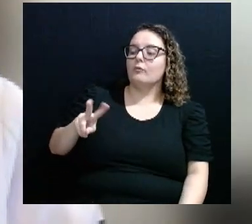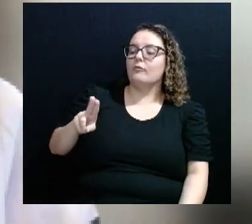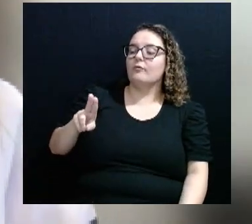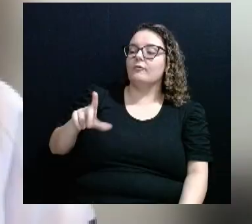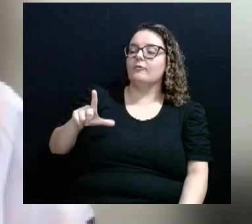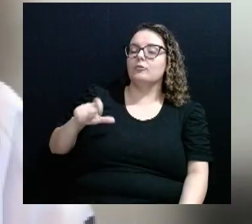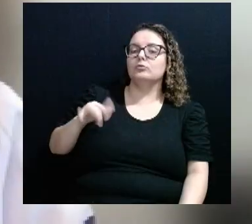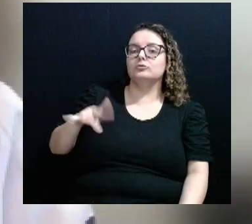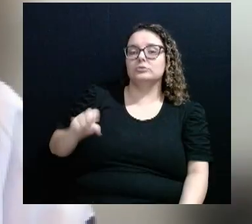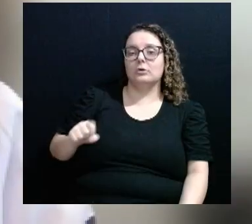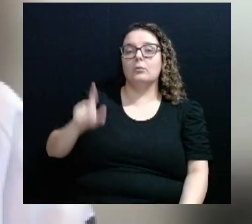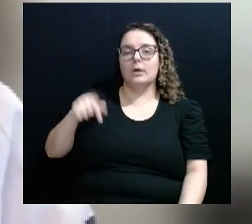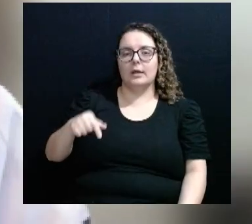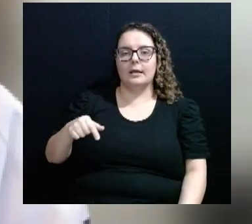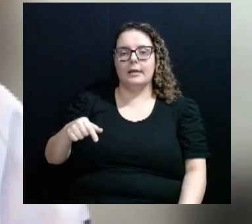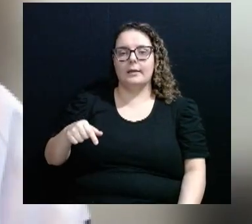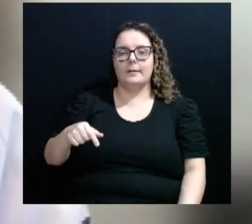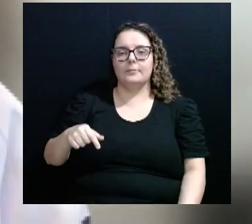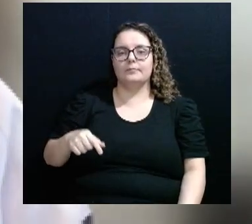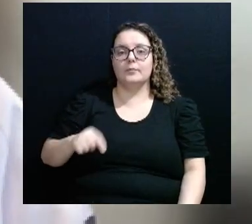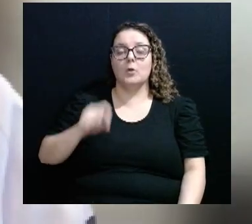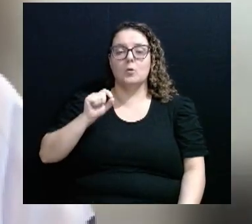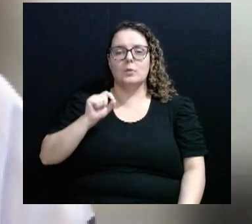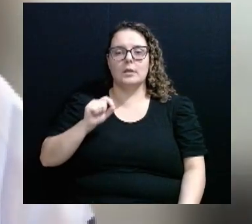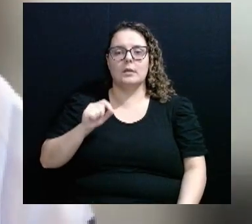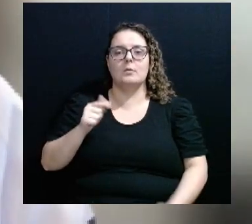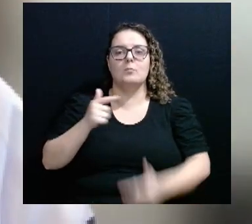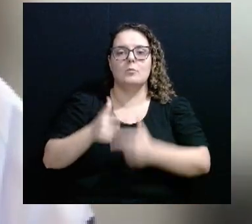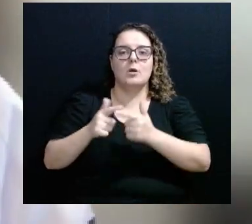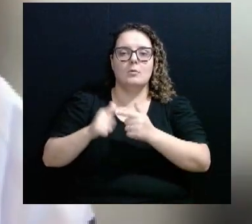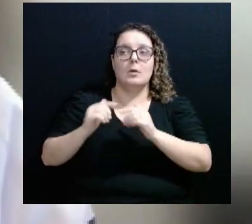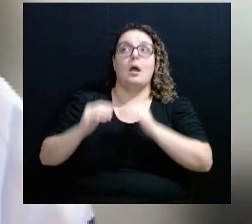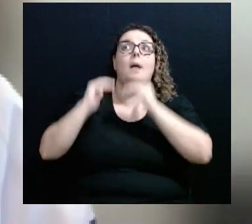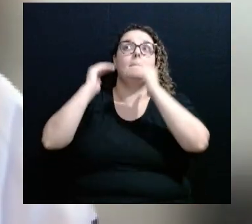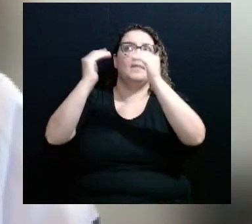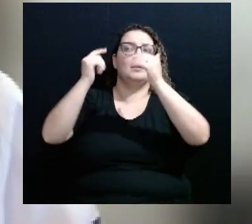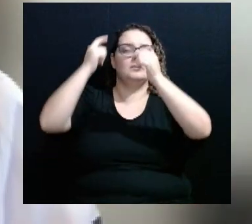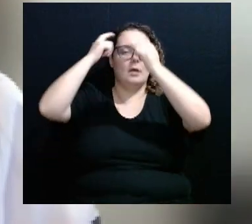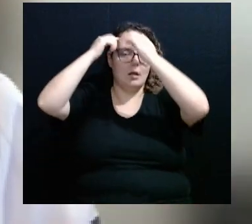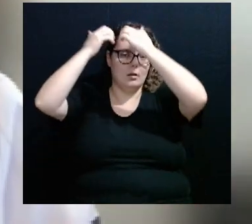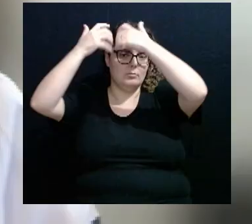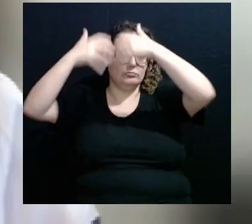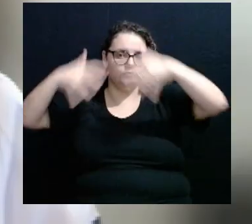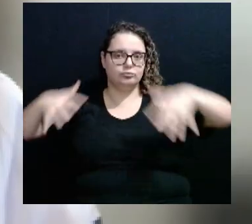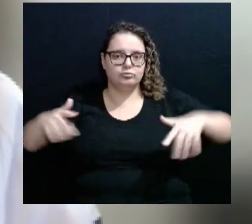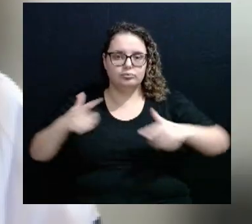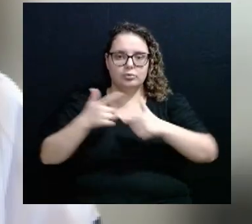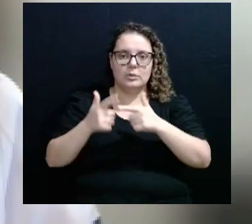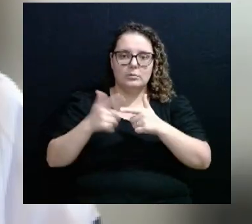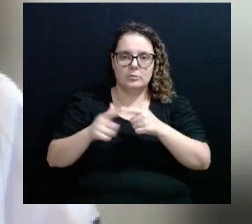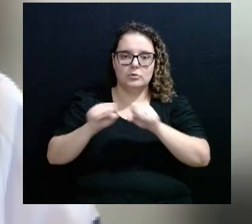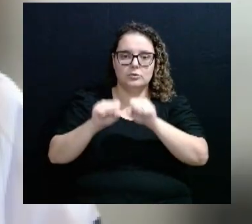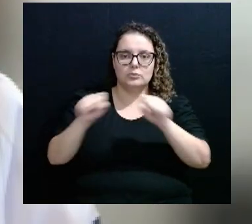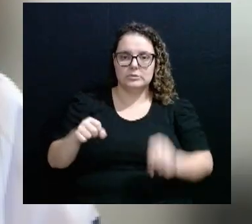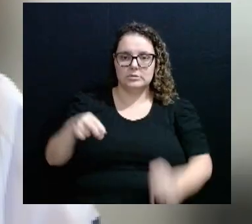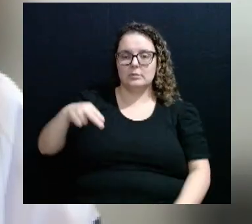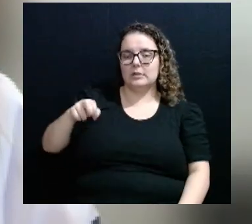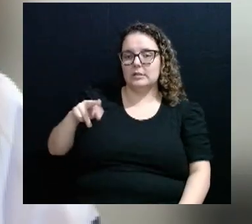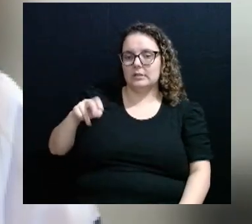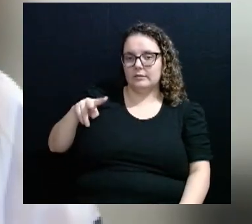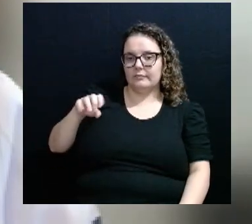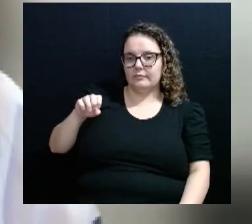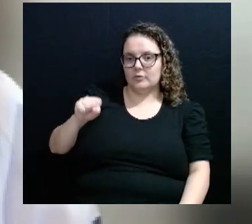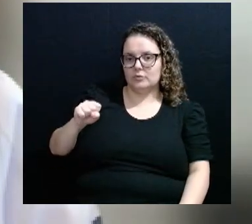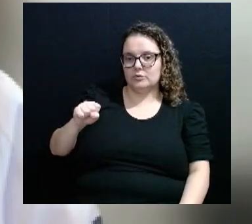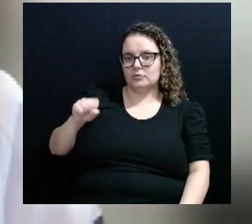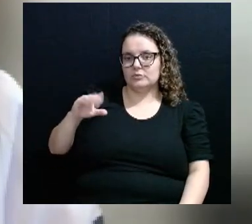convulsão, né? Uma convulsão é uma descarga anormal do cérebro que acontece no nosso sistema